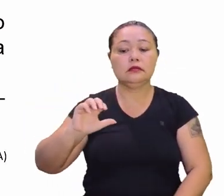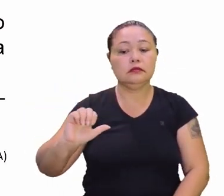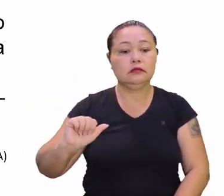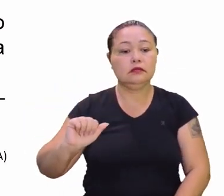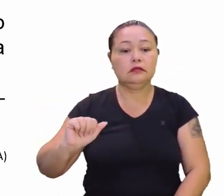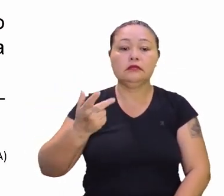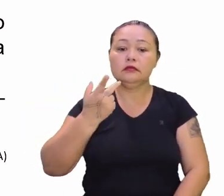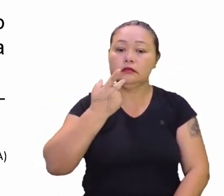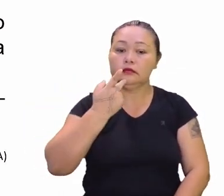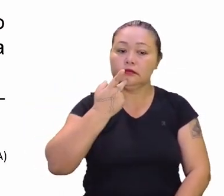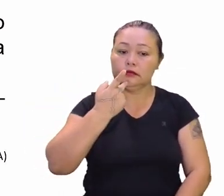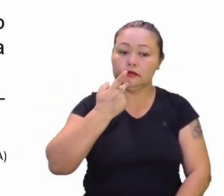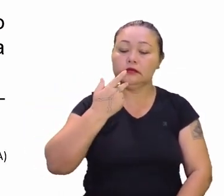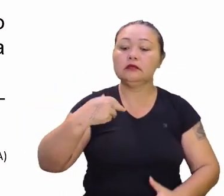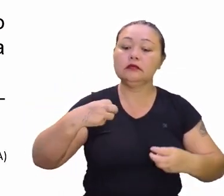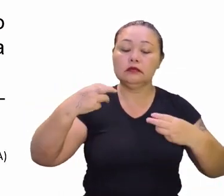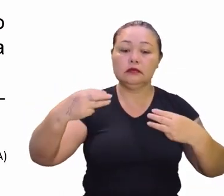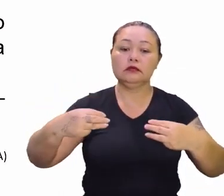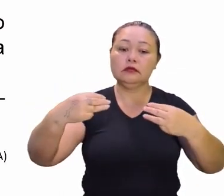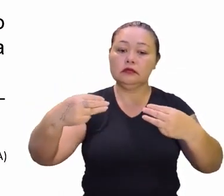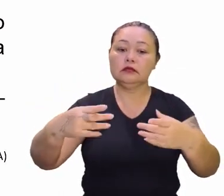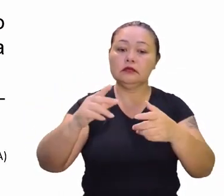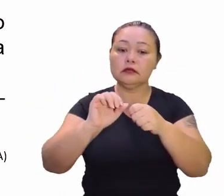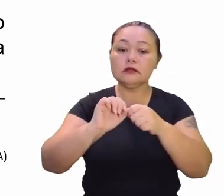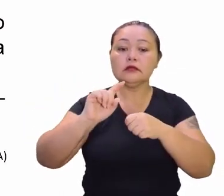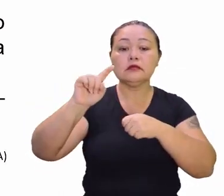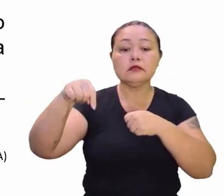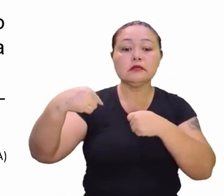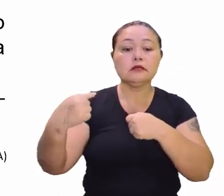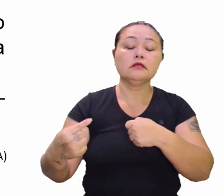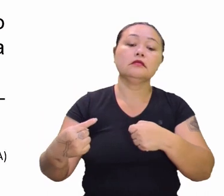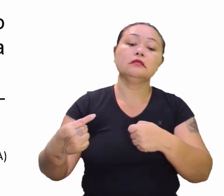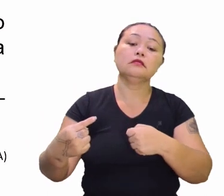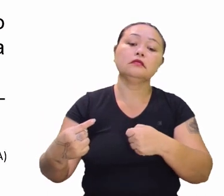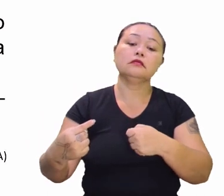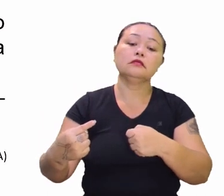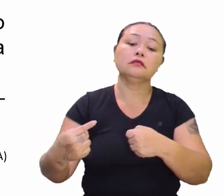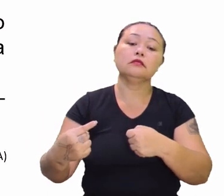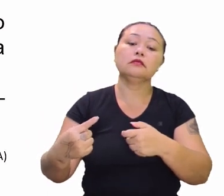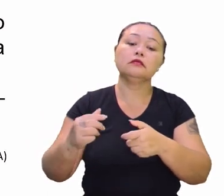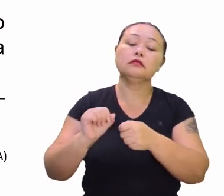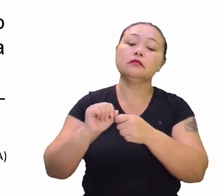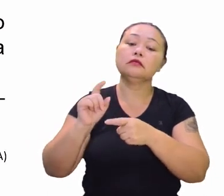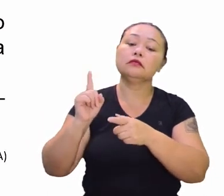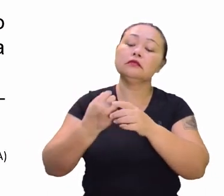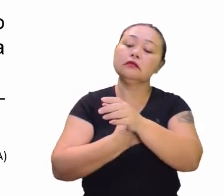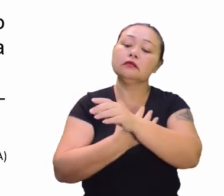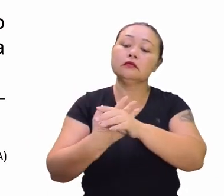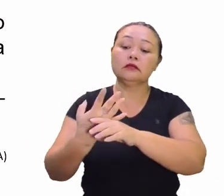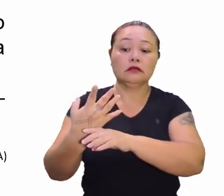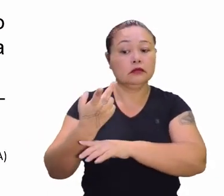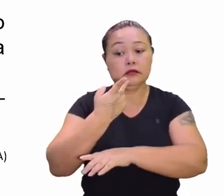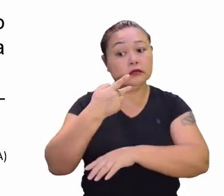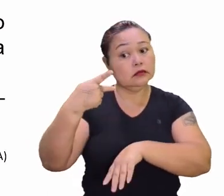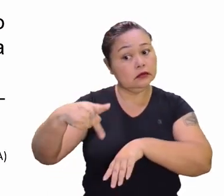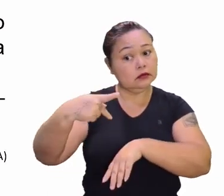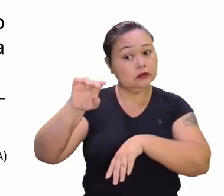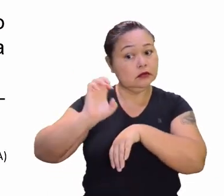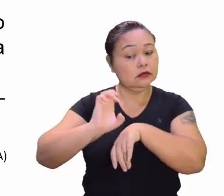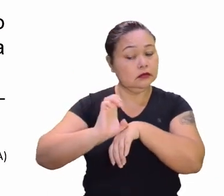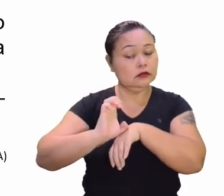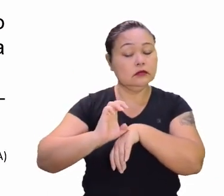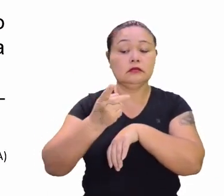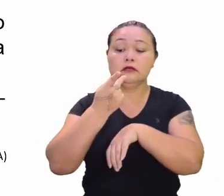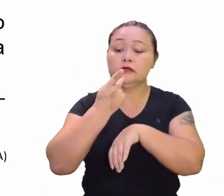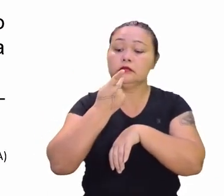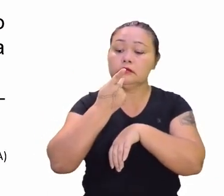então, se eu estou falando do Ministério do Meio Ambiente, eu não estou falando de órgão estadual.